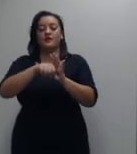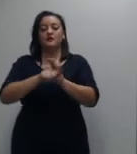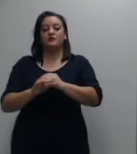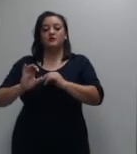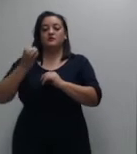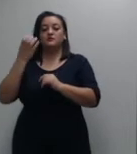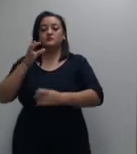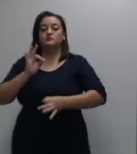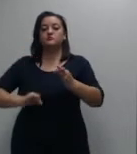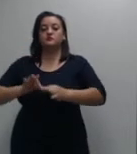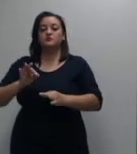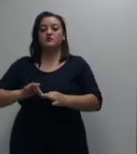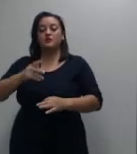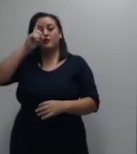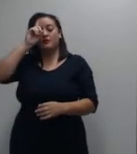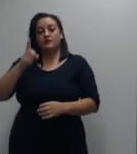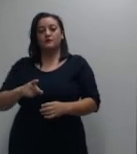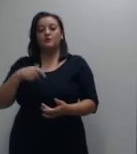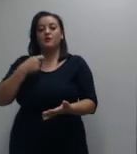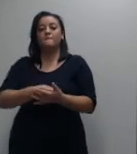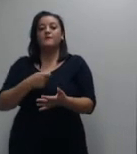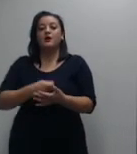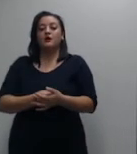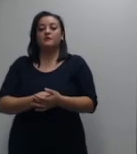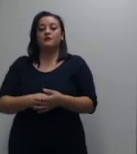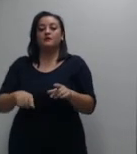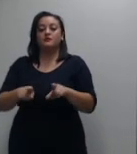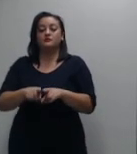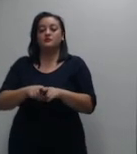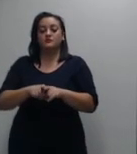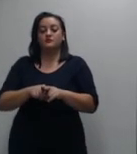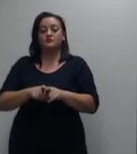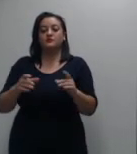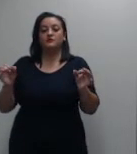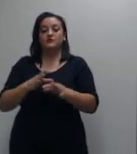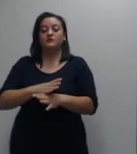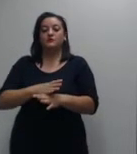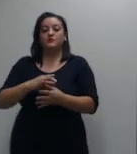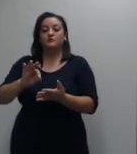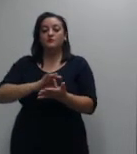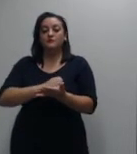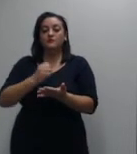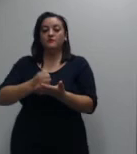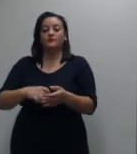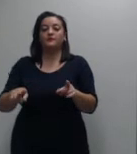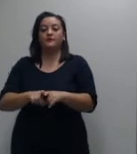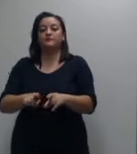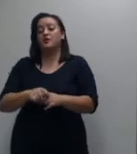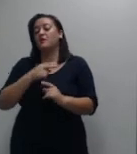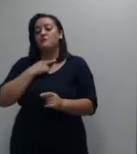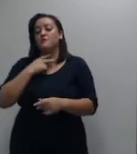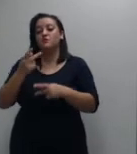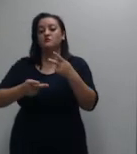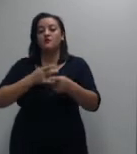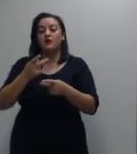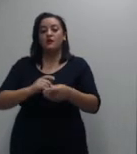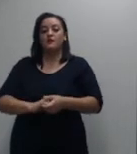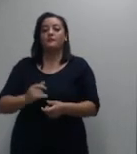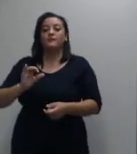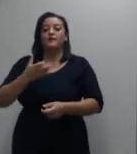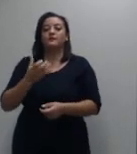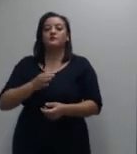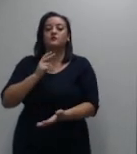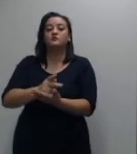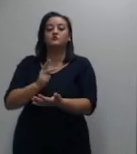que determinou o pagamento da indenização por quebra de contrato nem sequer se pode dizer que a decisão homologando